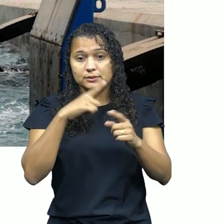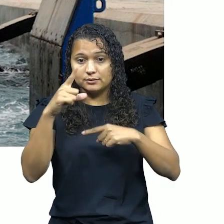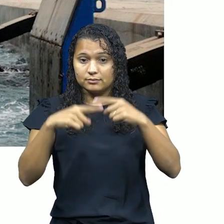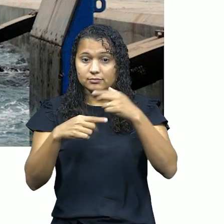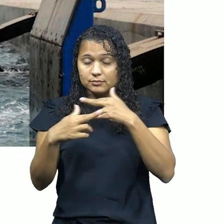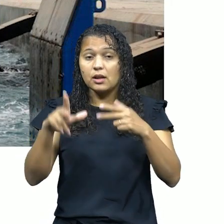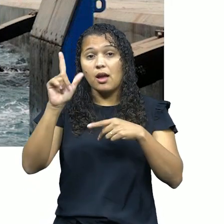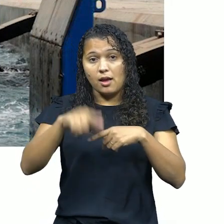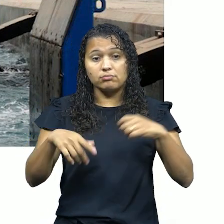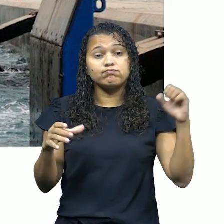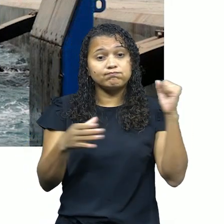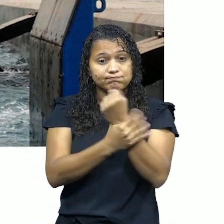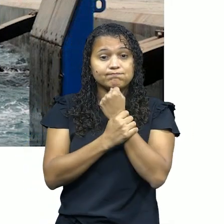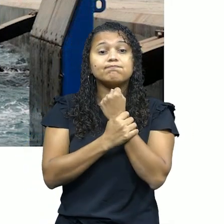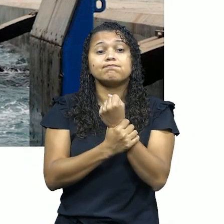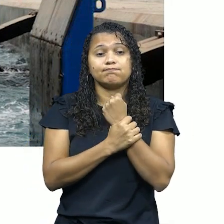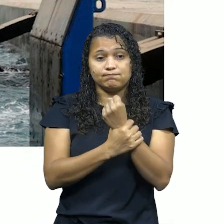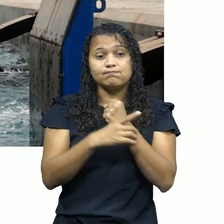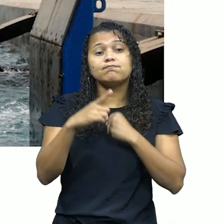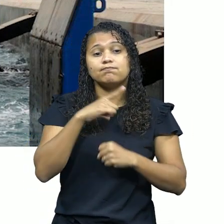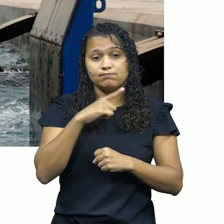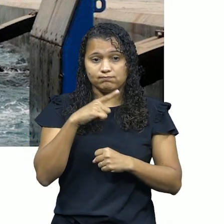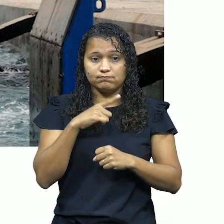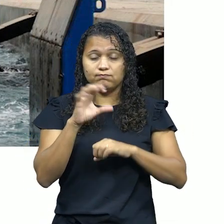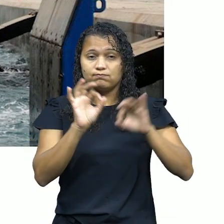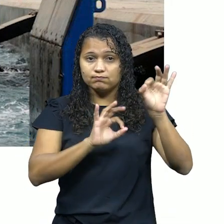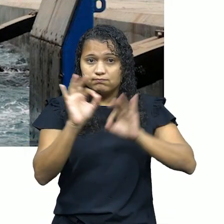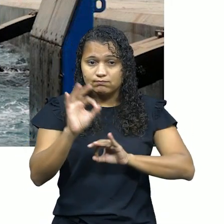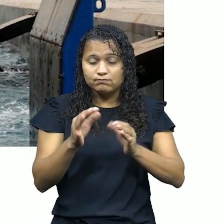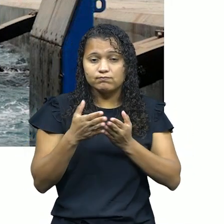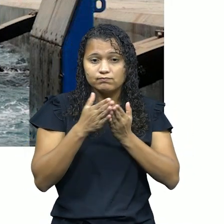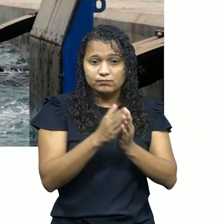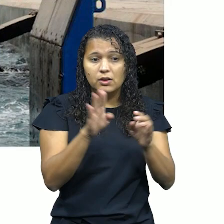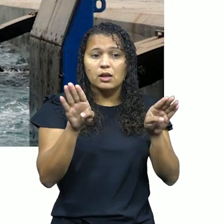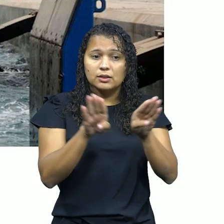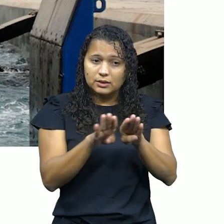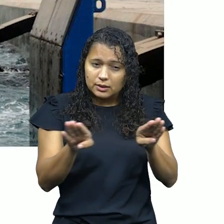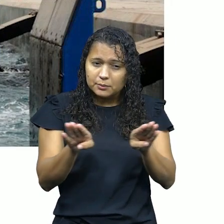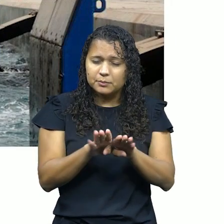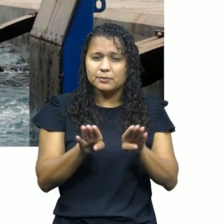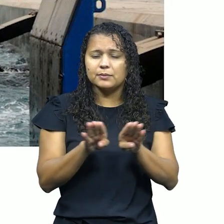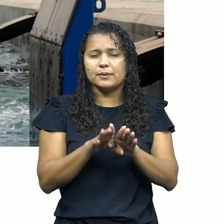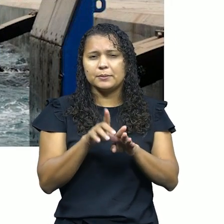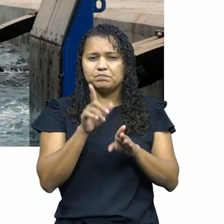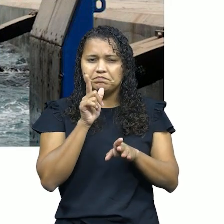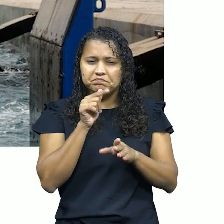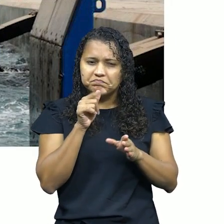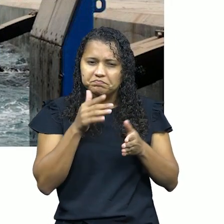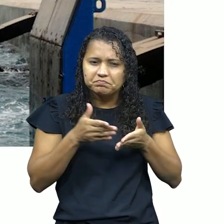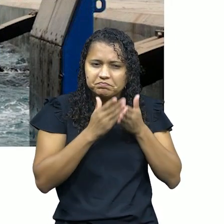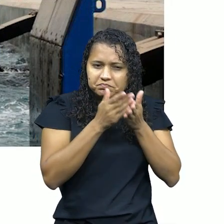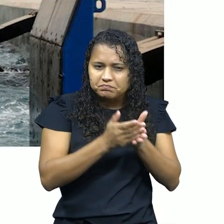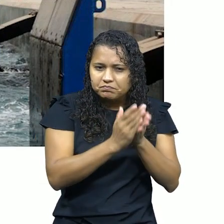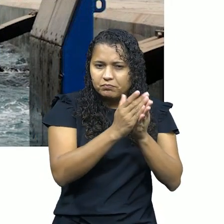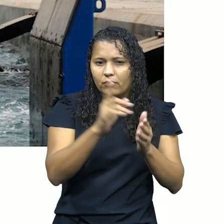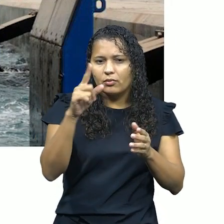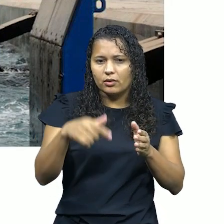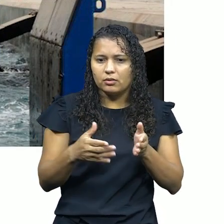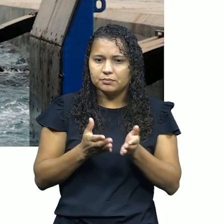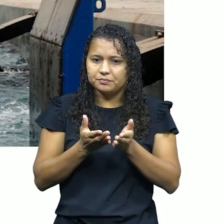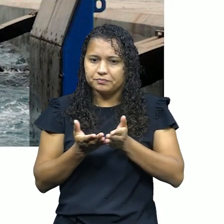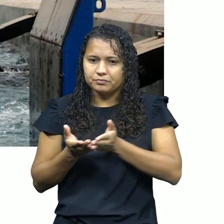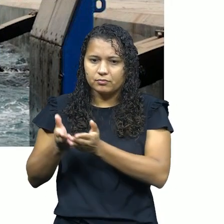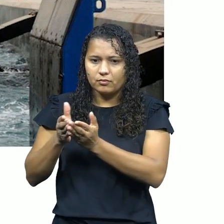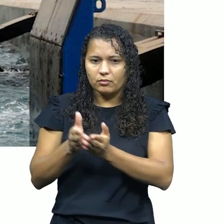de segurança para instalações portuárias e também embarcações marítimas, cuja função é o quê? Amortecer